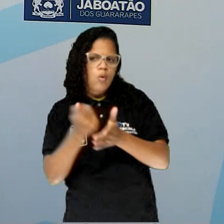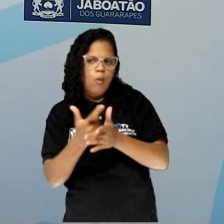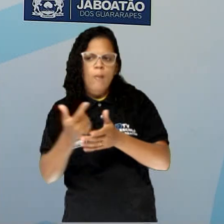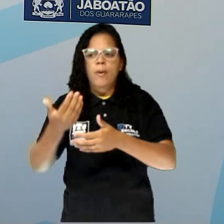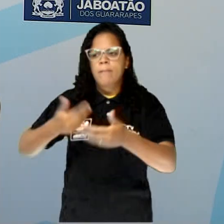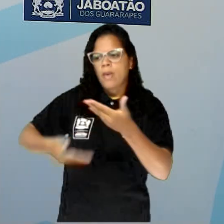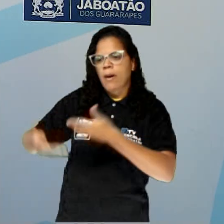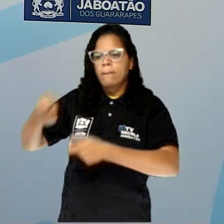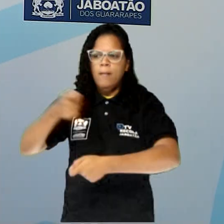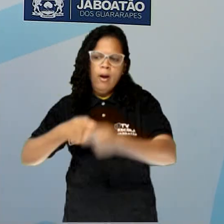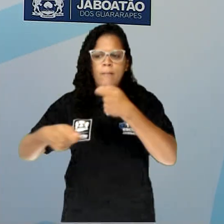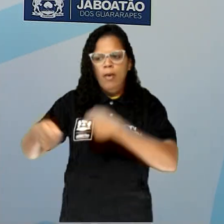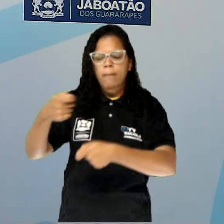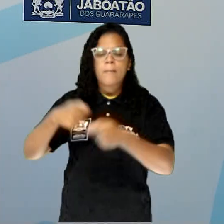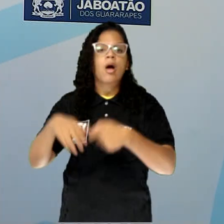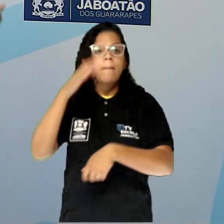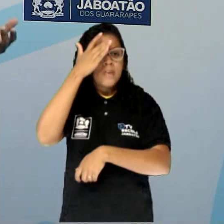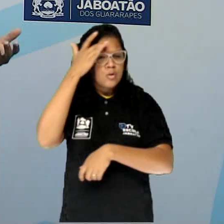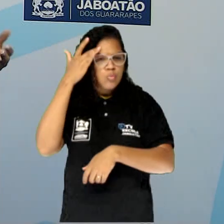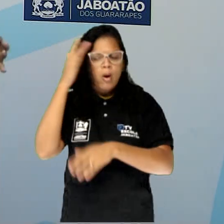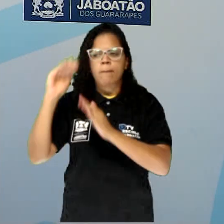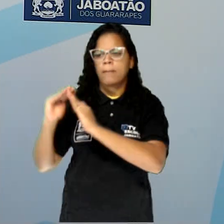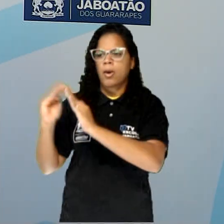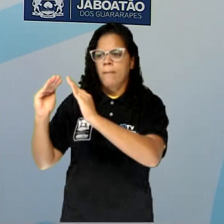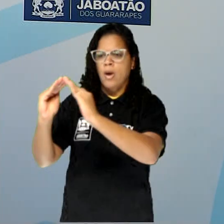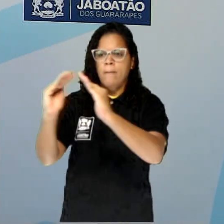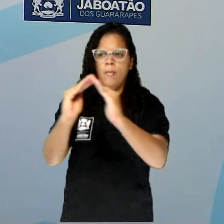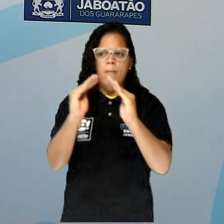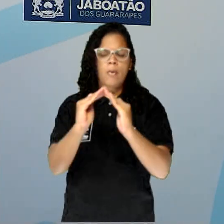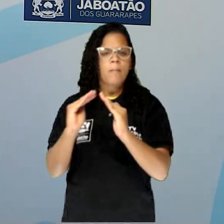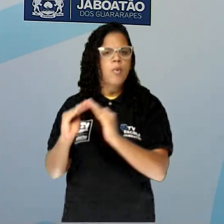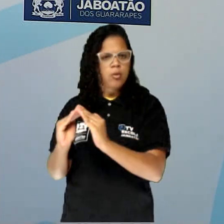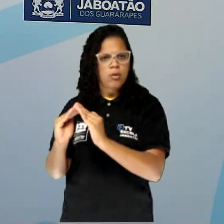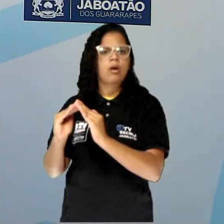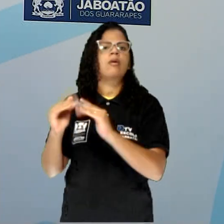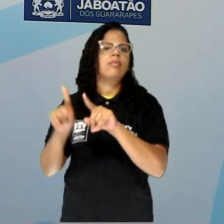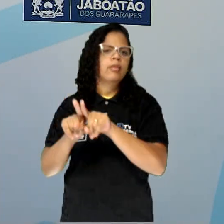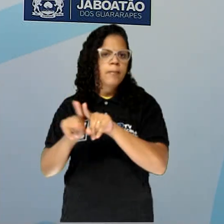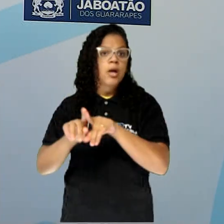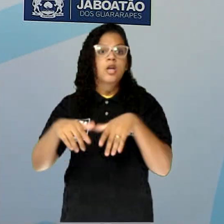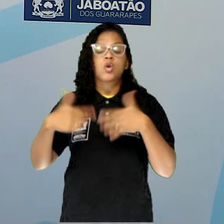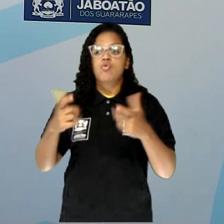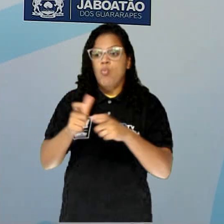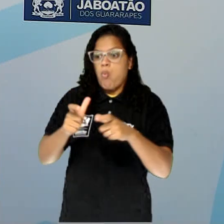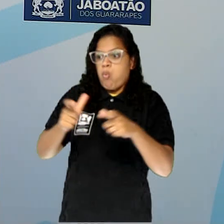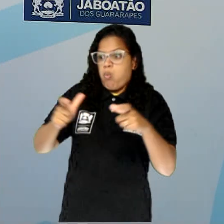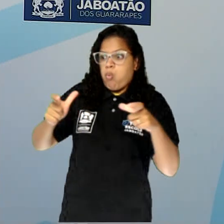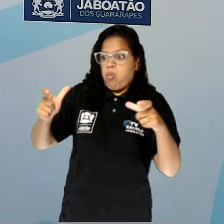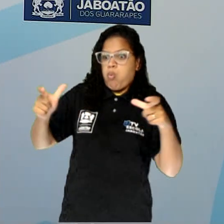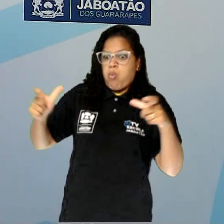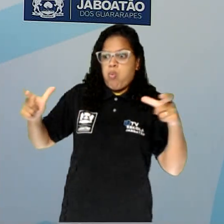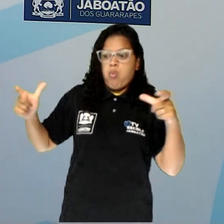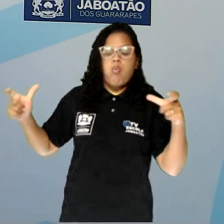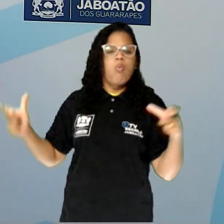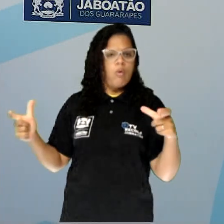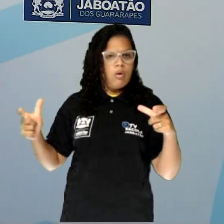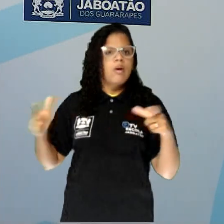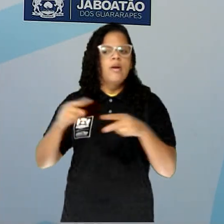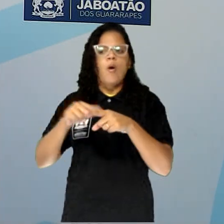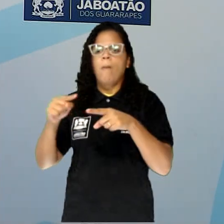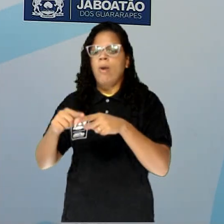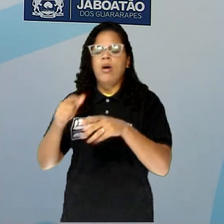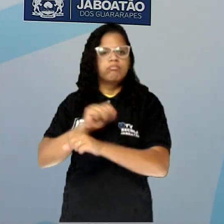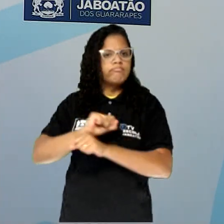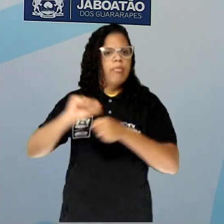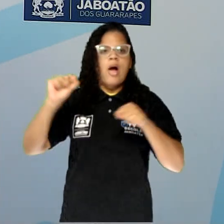a morar e aí o bairro foi se desenvolvendo e é um dos grandes bairros do nosso município. Outra coisa também que eu achei